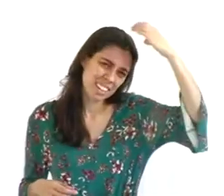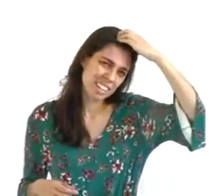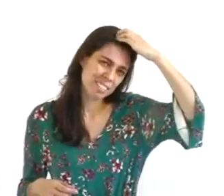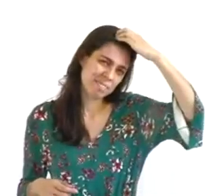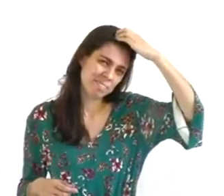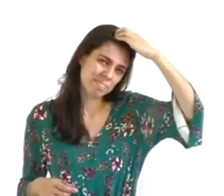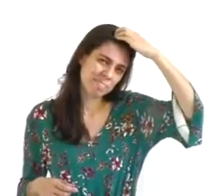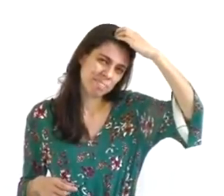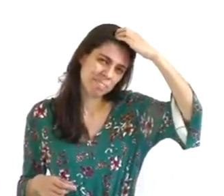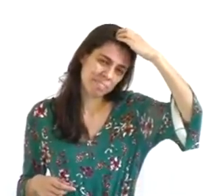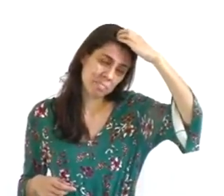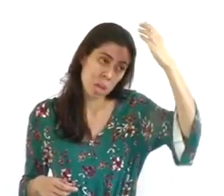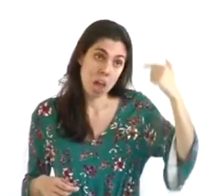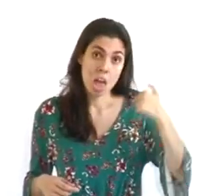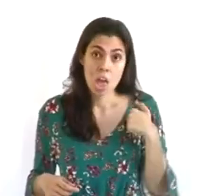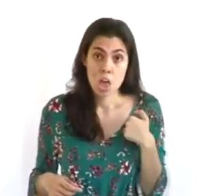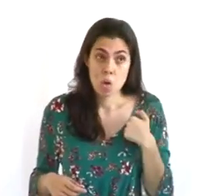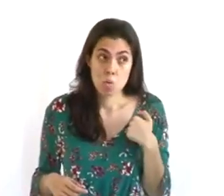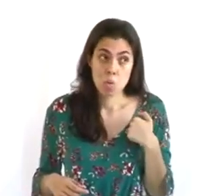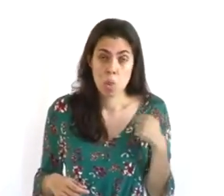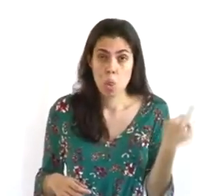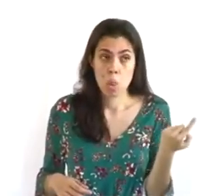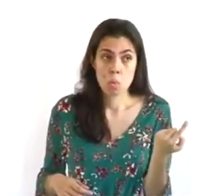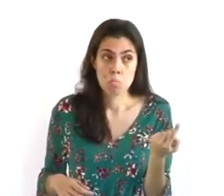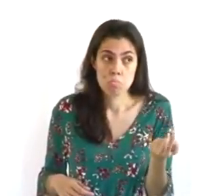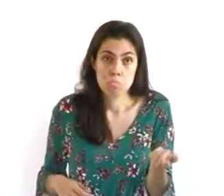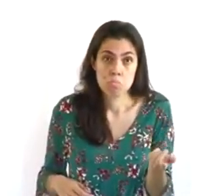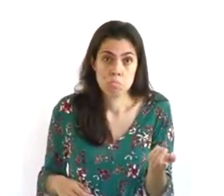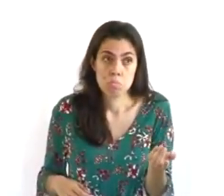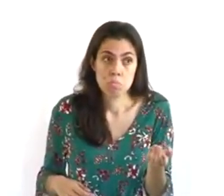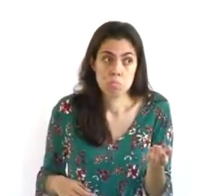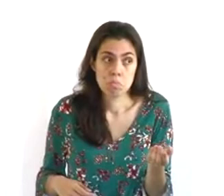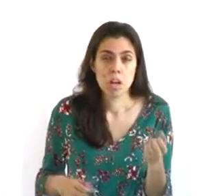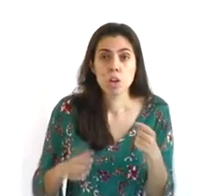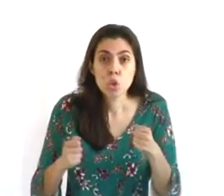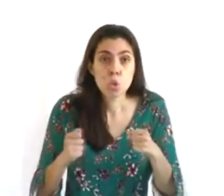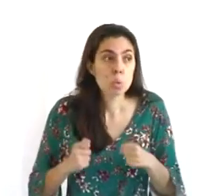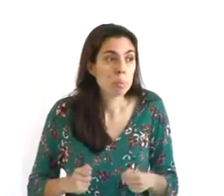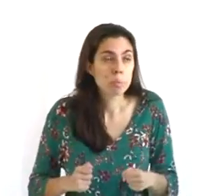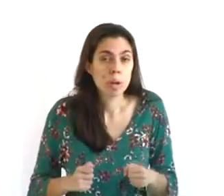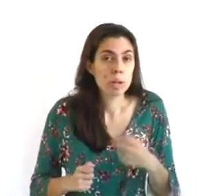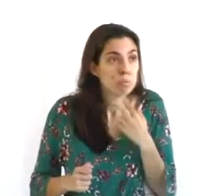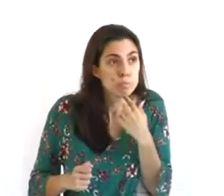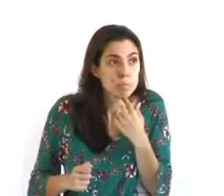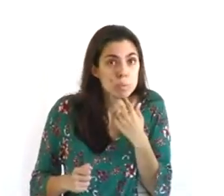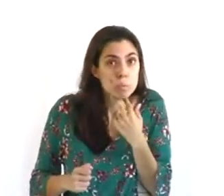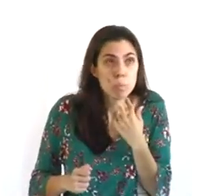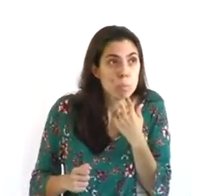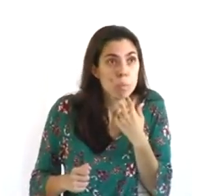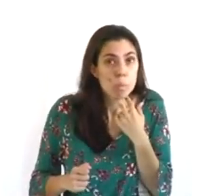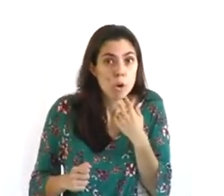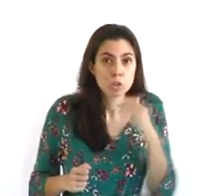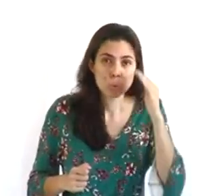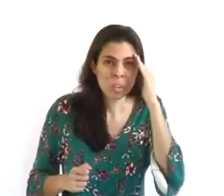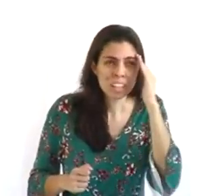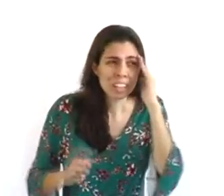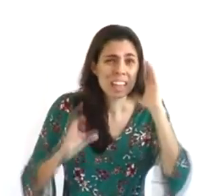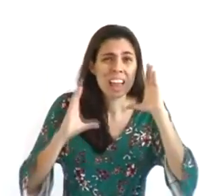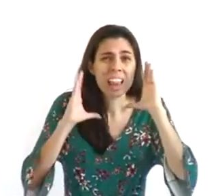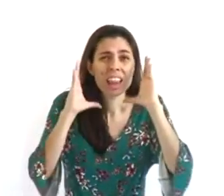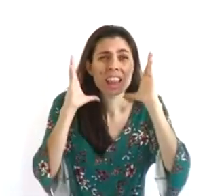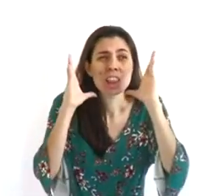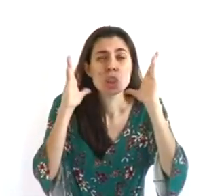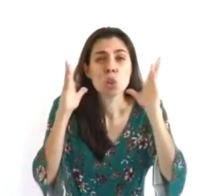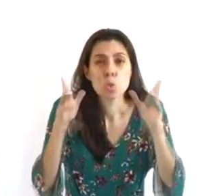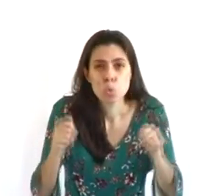Às vezes eu não entendo os seus feitos, nem nós, irmãos, você reconhece isso? E não se escandalizem com o que eu vou dizer, mas Deus